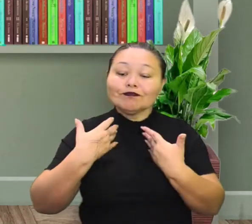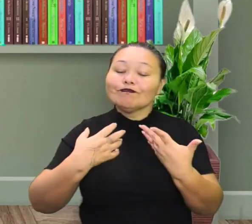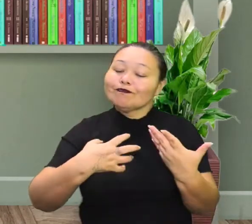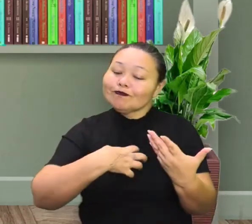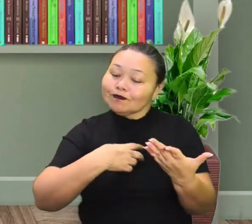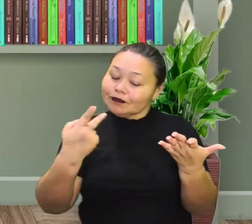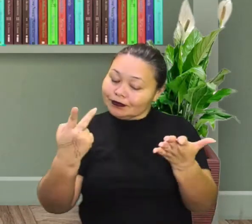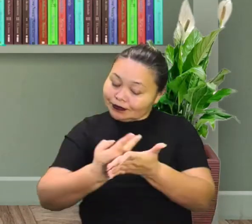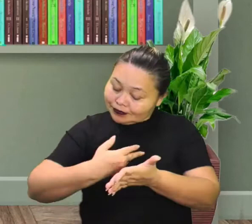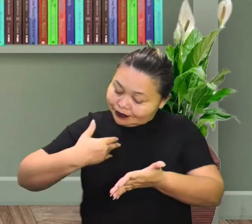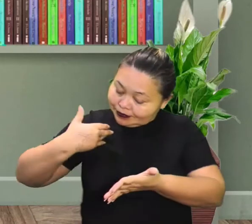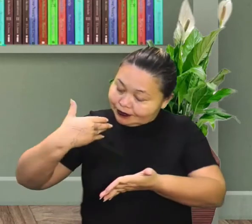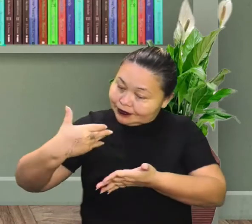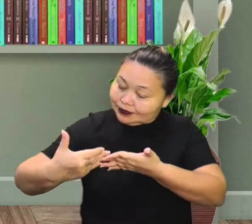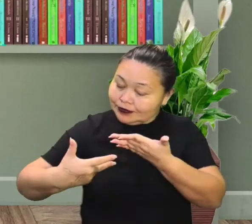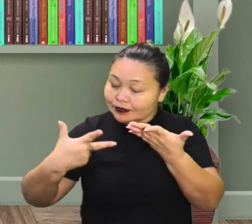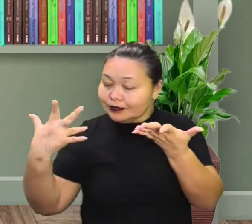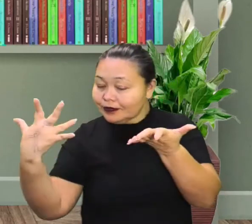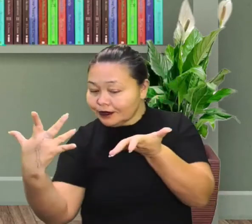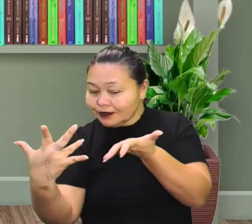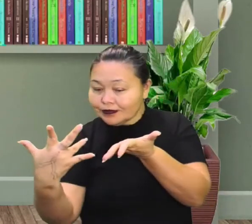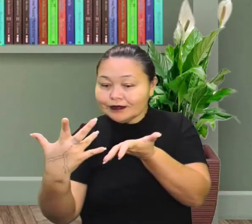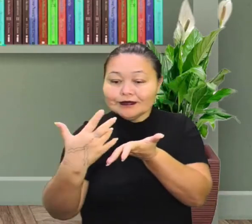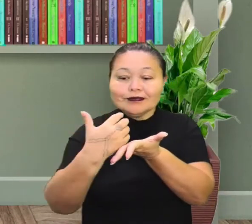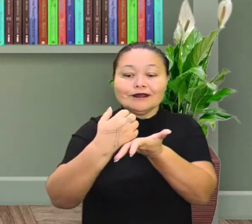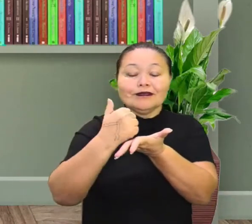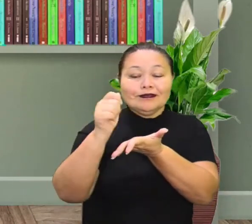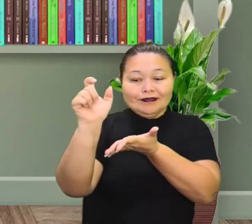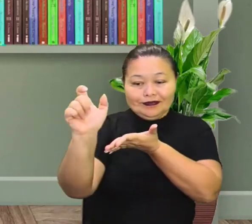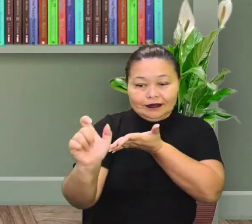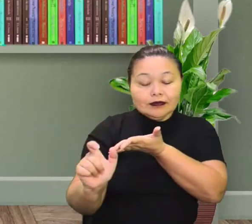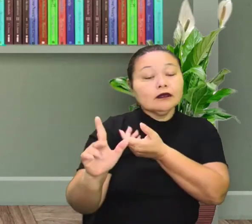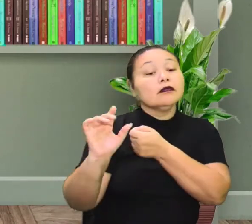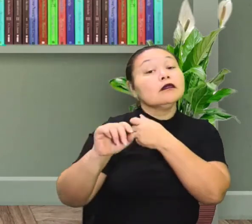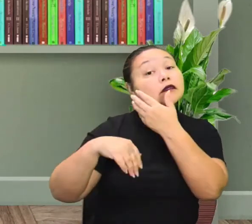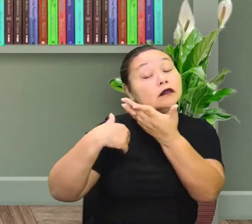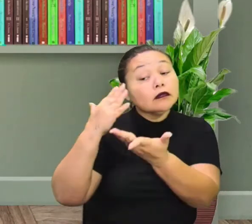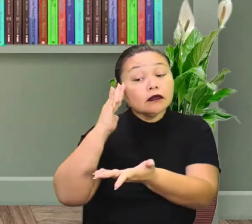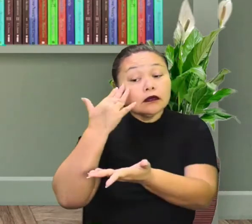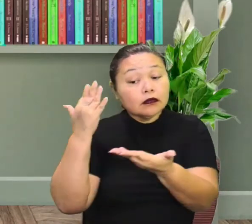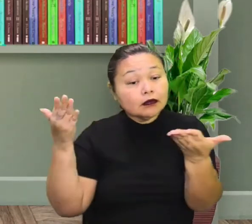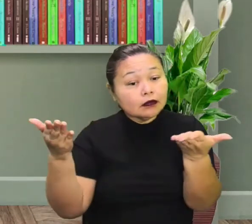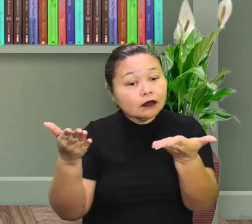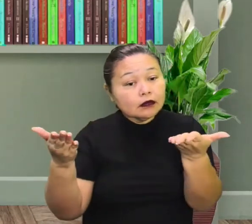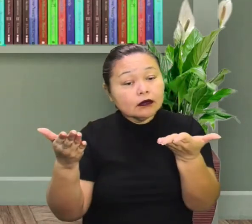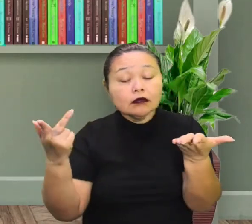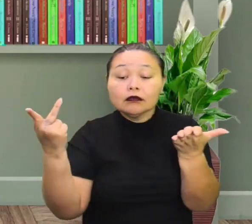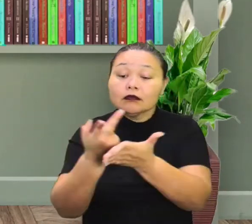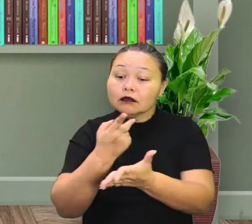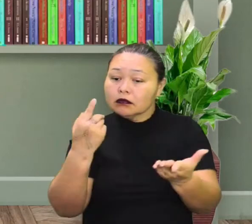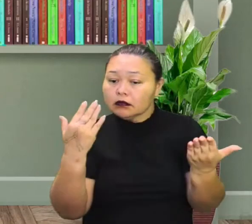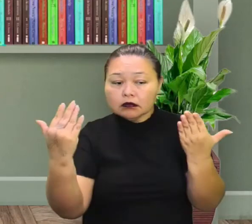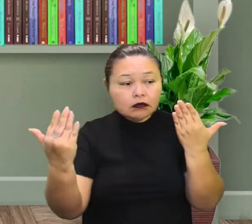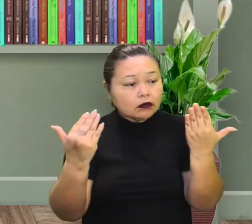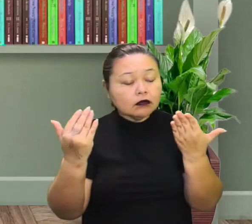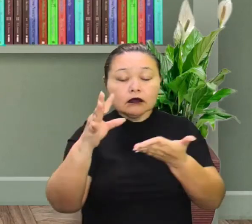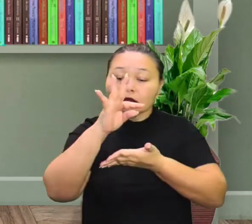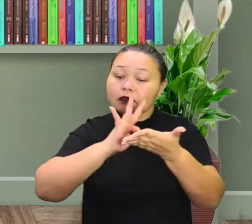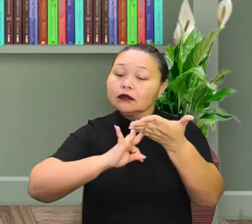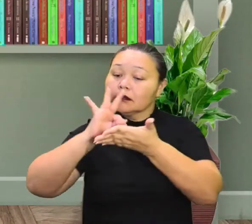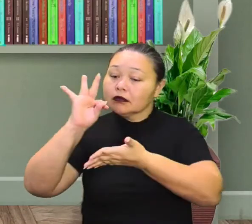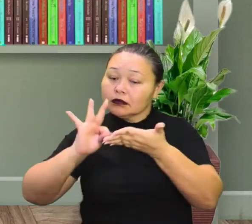né, acontecendo, de conquista, né. Então a gente vai entender agora o que aconteceu aí nesses